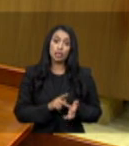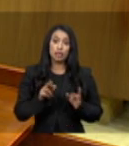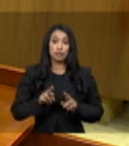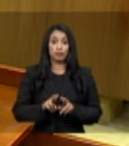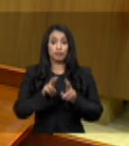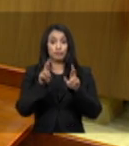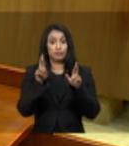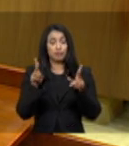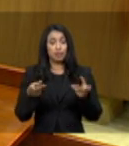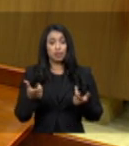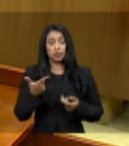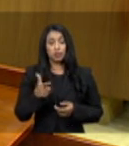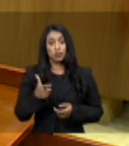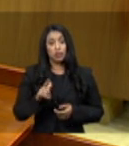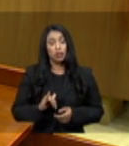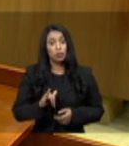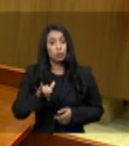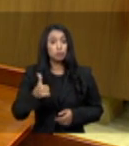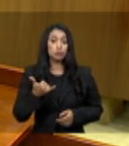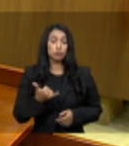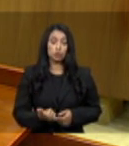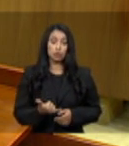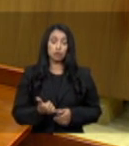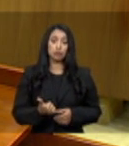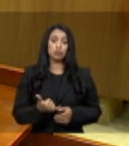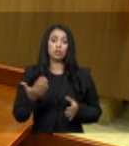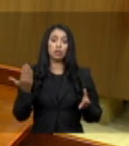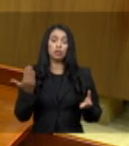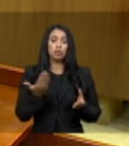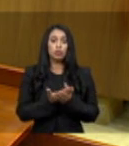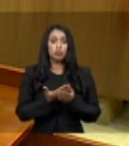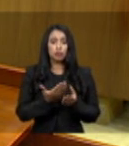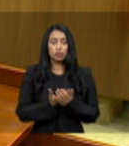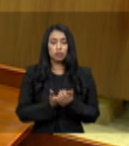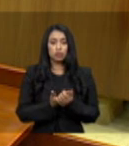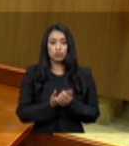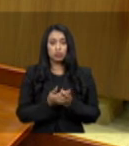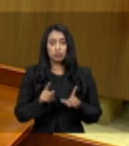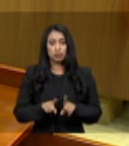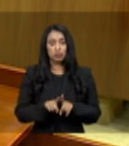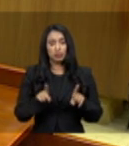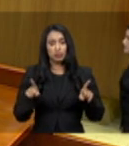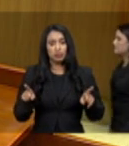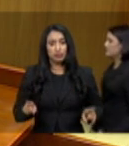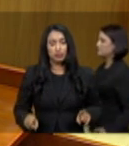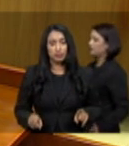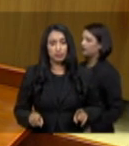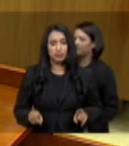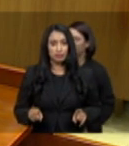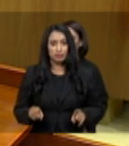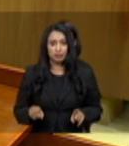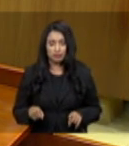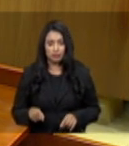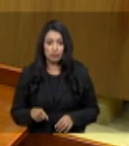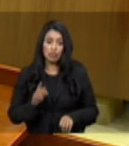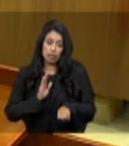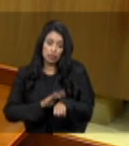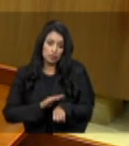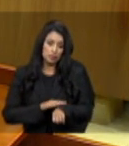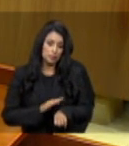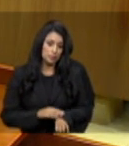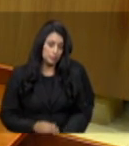a nenhuma mercedes oportunista é uma situação em que quem não é parte aproveita esse